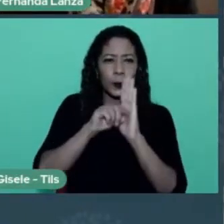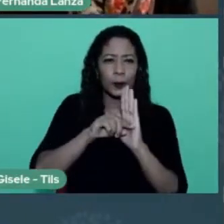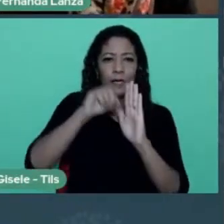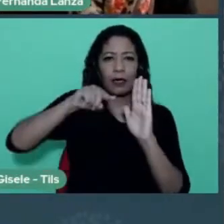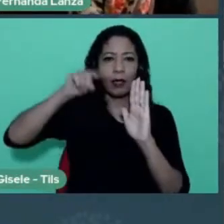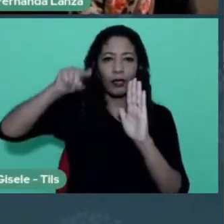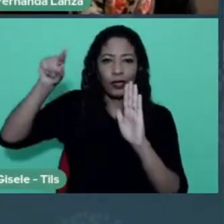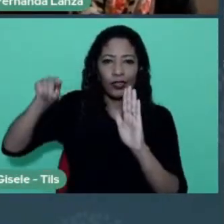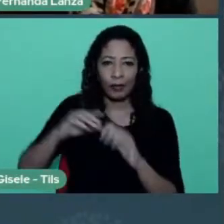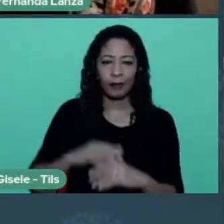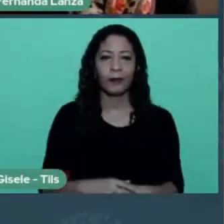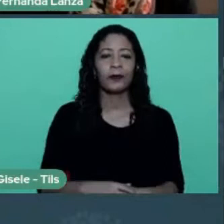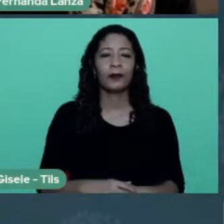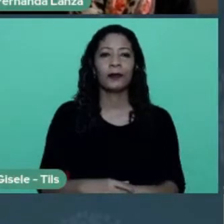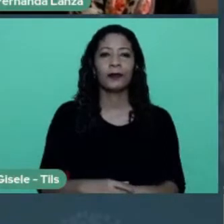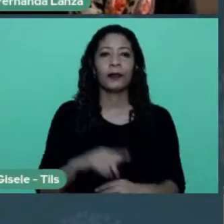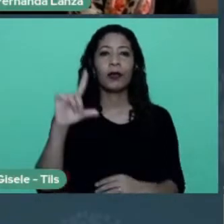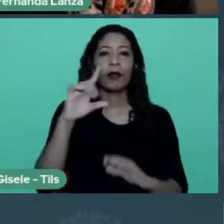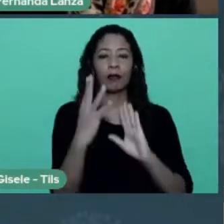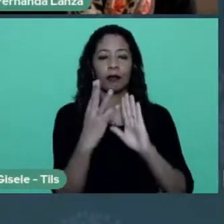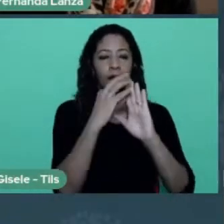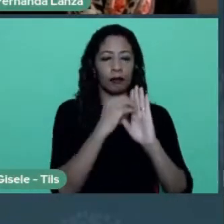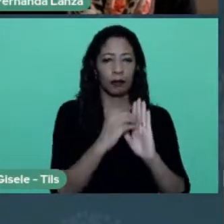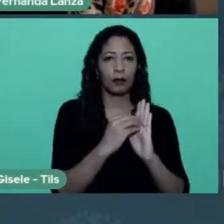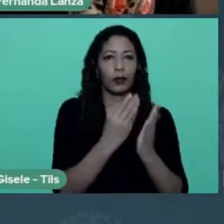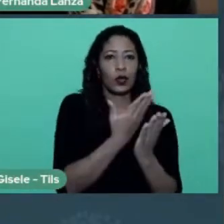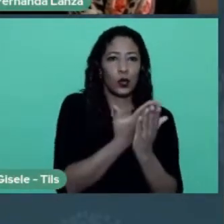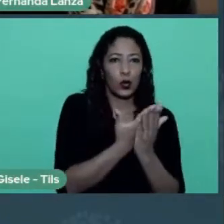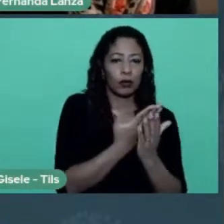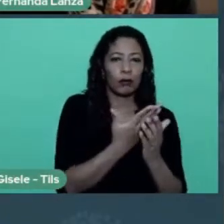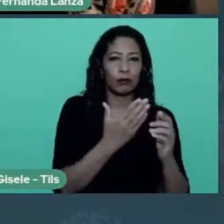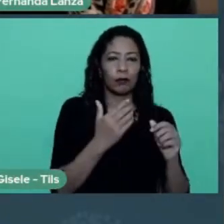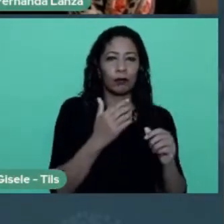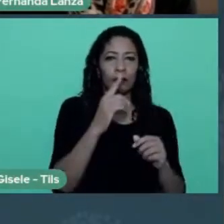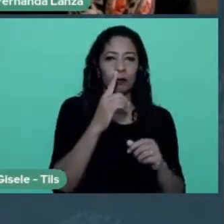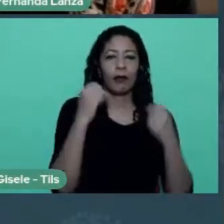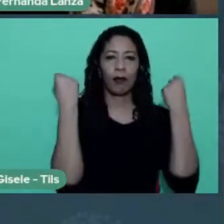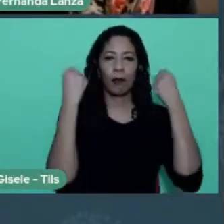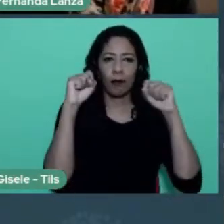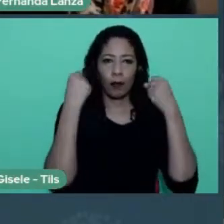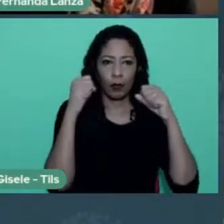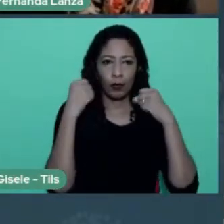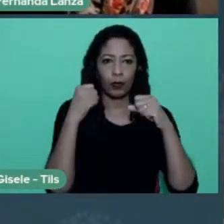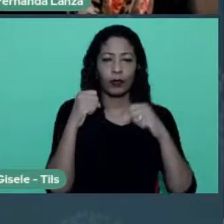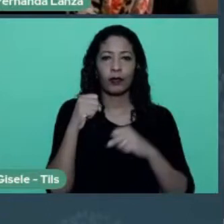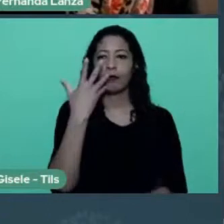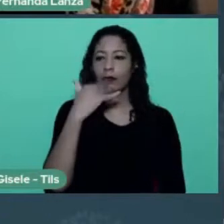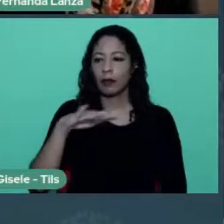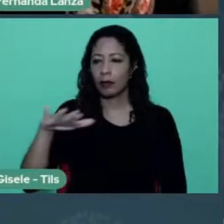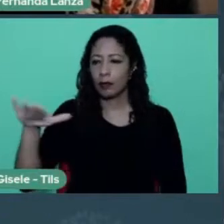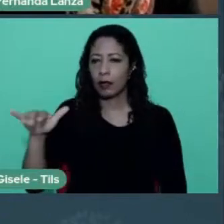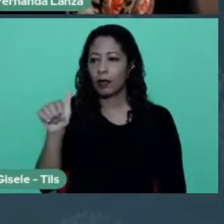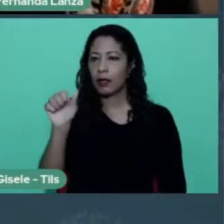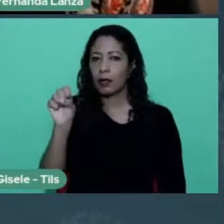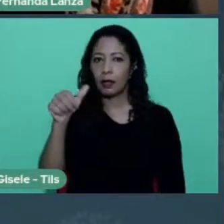incluiu estudo a respeito de atividade física em crianças asmáticas. 11 estudos foram